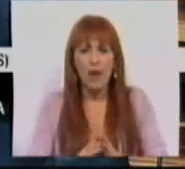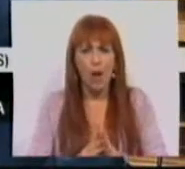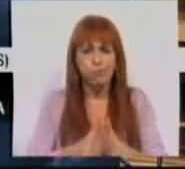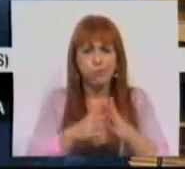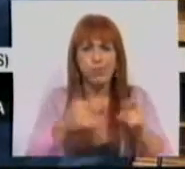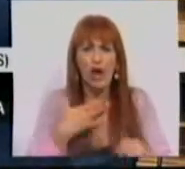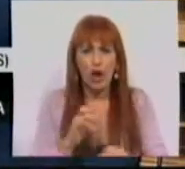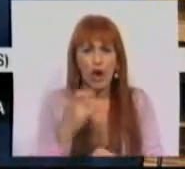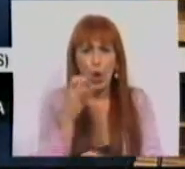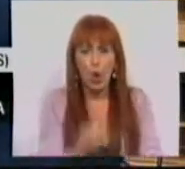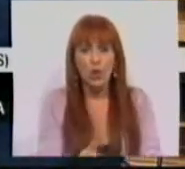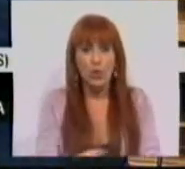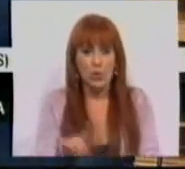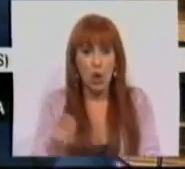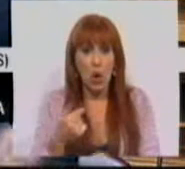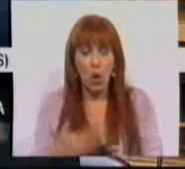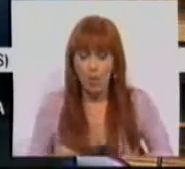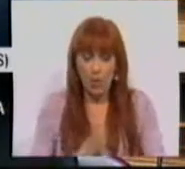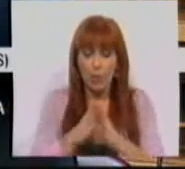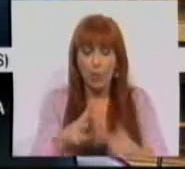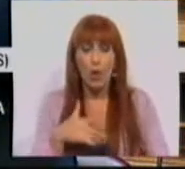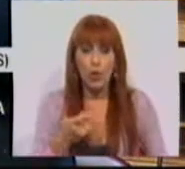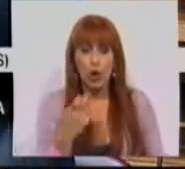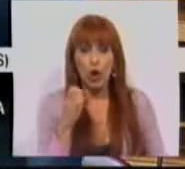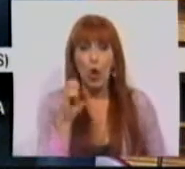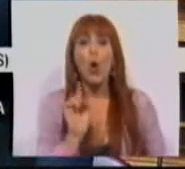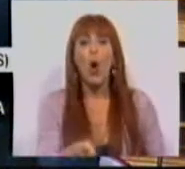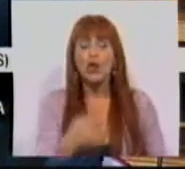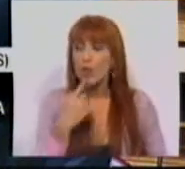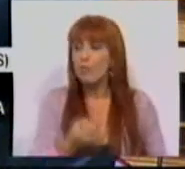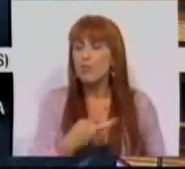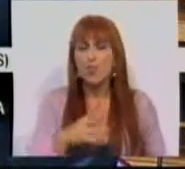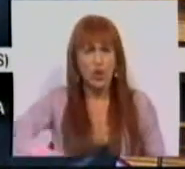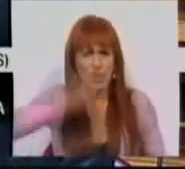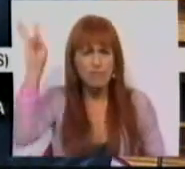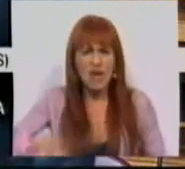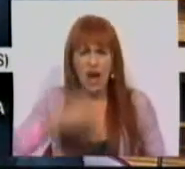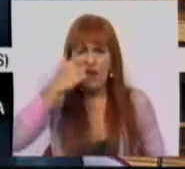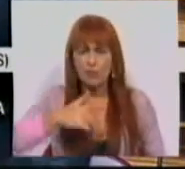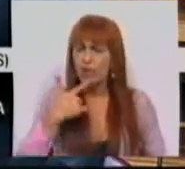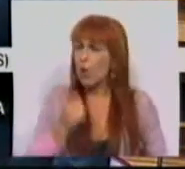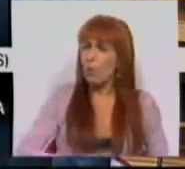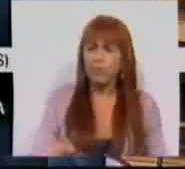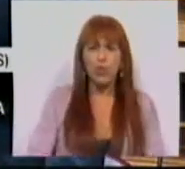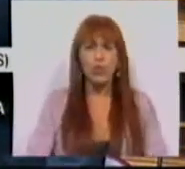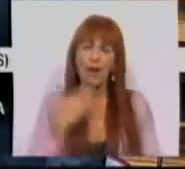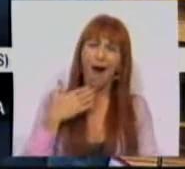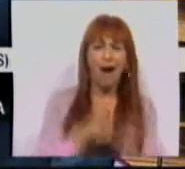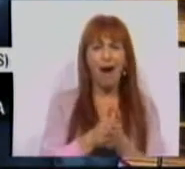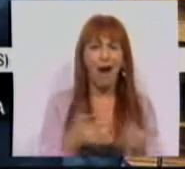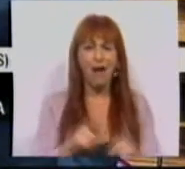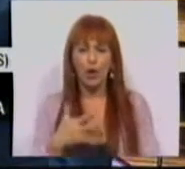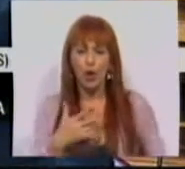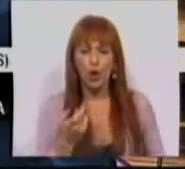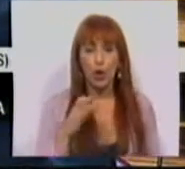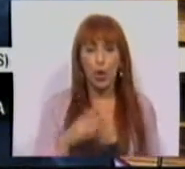navegabilidade do Douro. E sem existir navegabilidade do Douro, muitos milhares de pessoas não poderiam desfrutar do